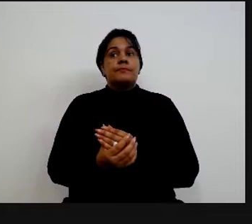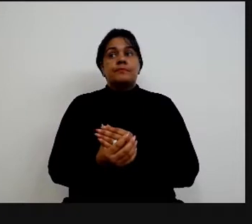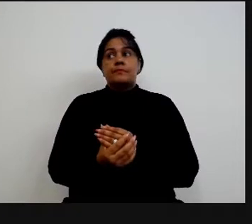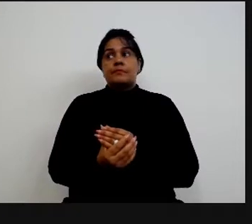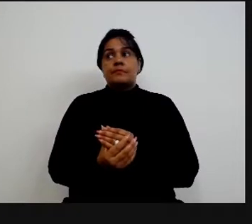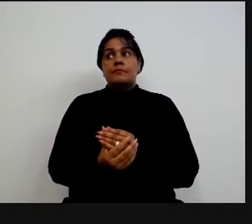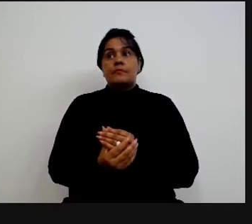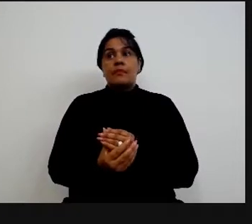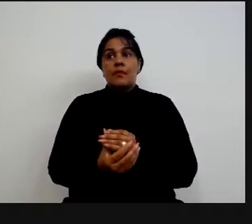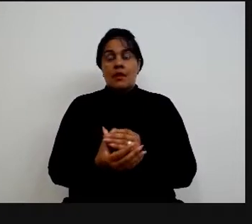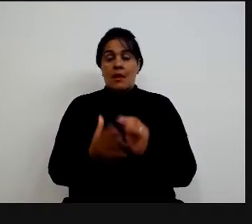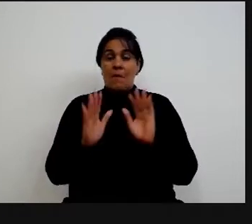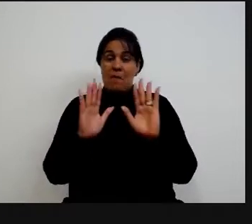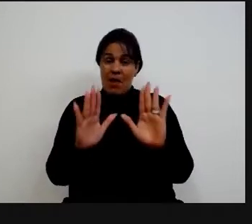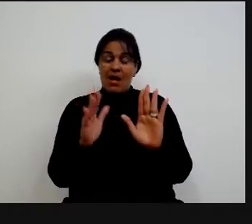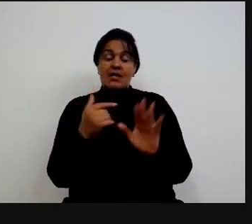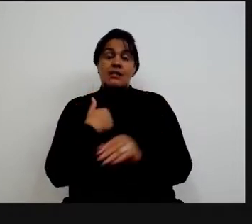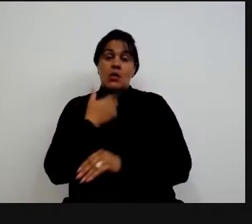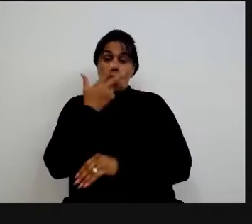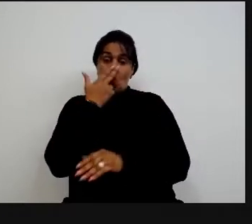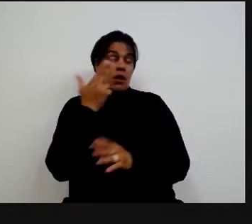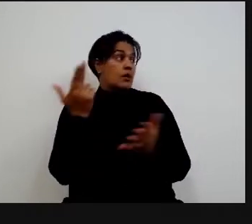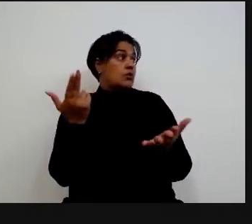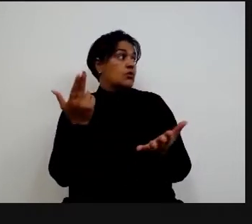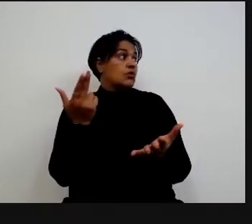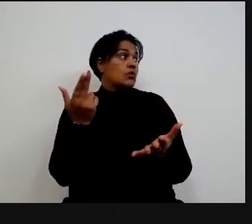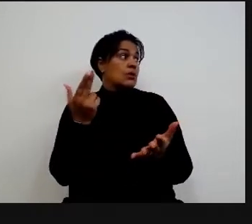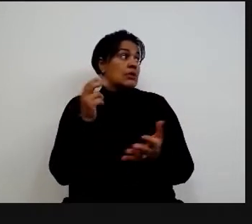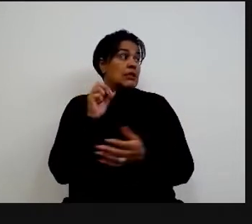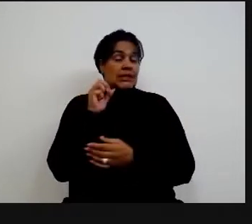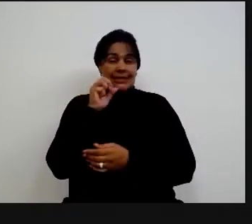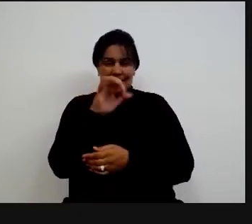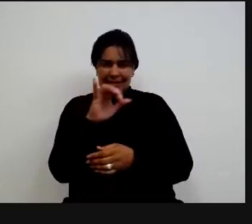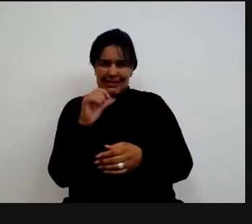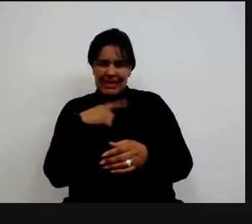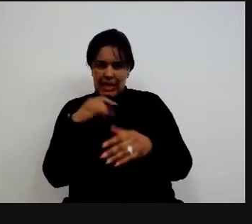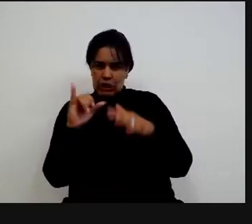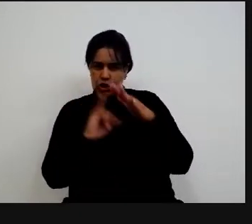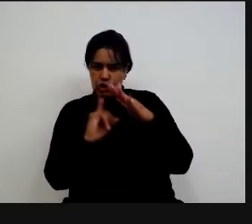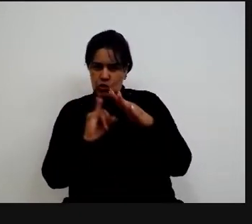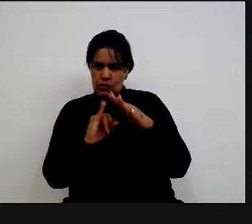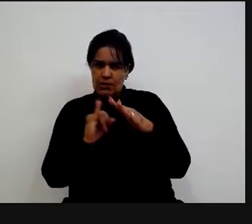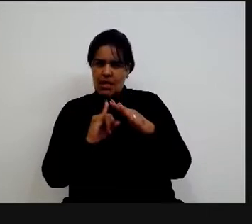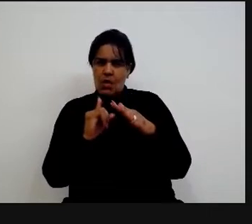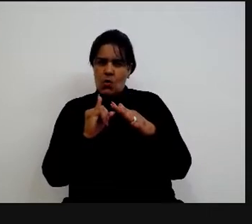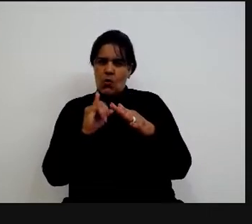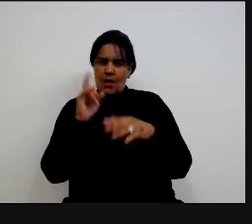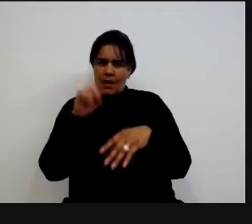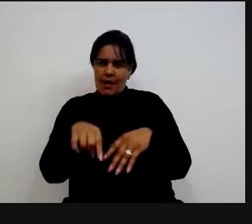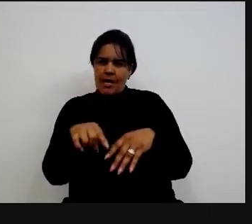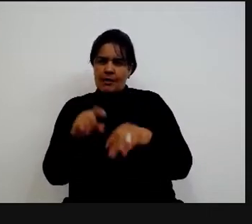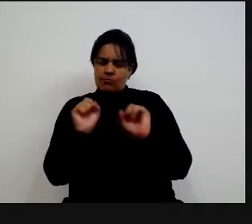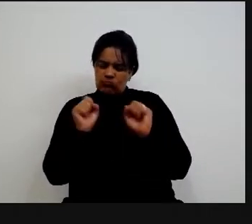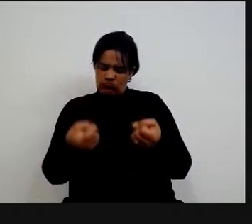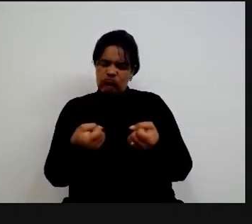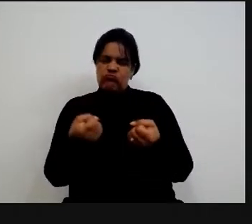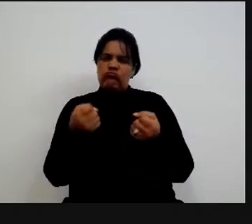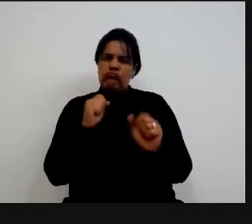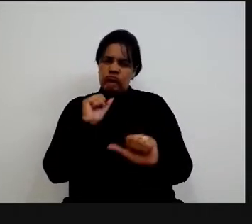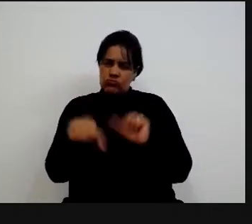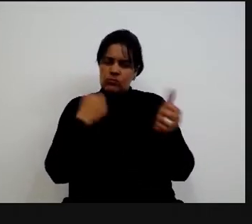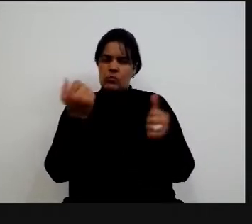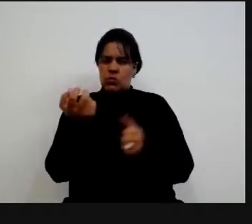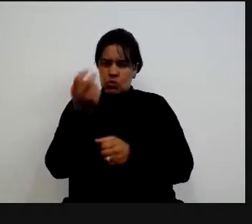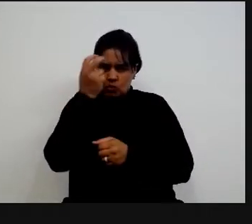eu creio que quando você tem uma instituição que aposta, que investe na mudança de cultura, e eu trago aqui